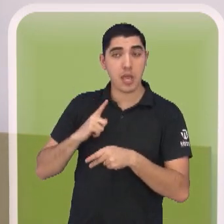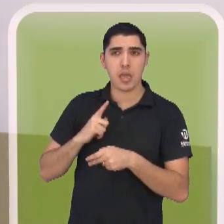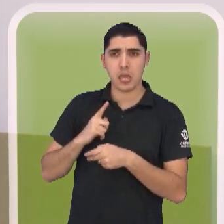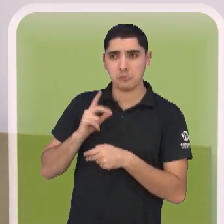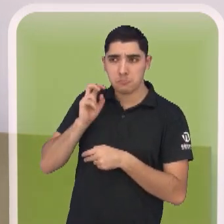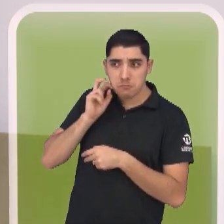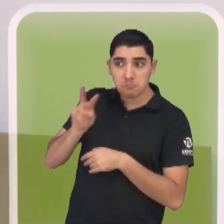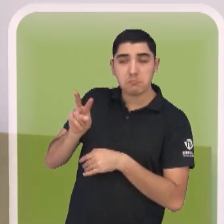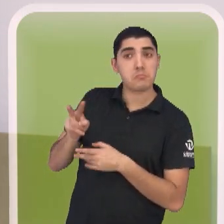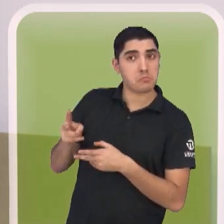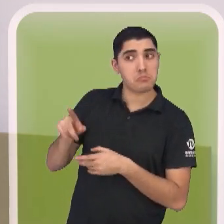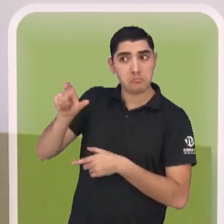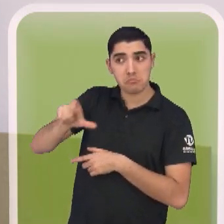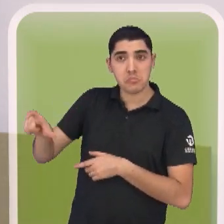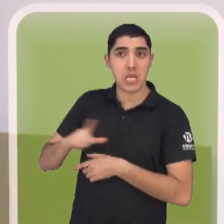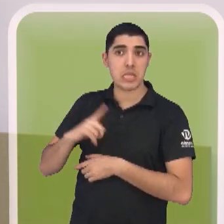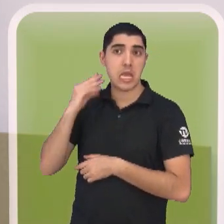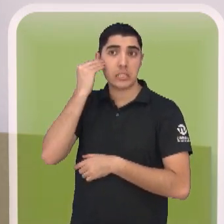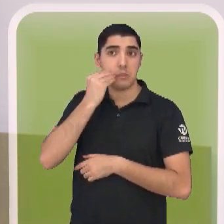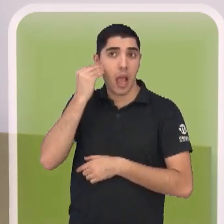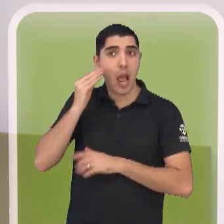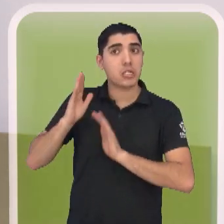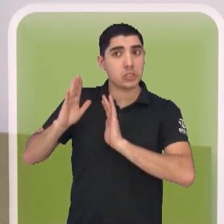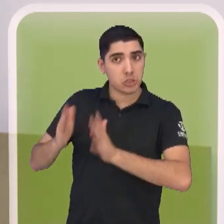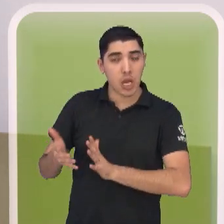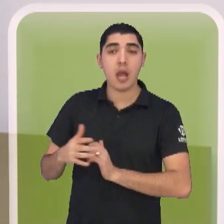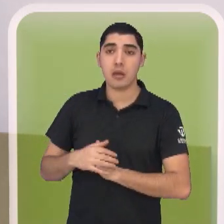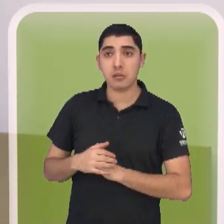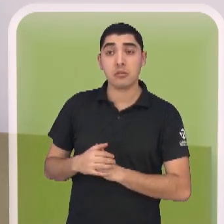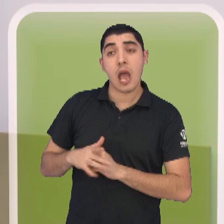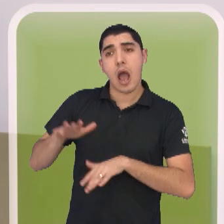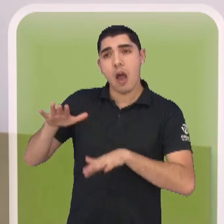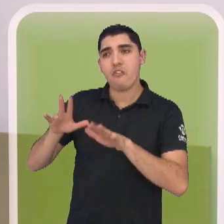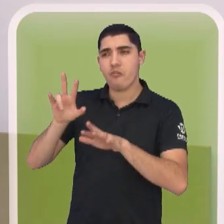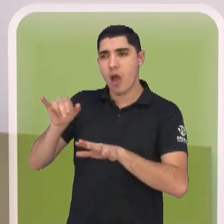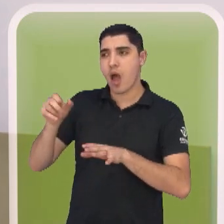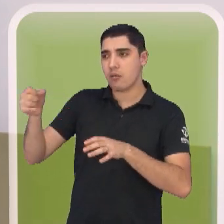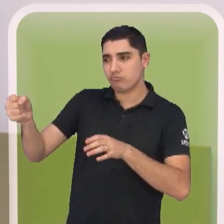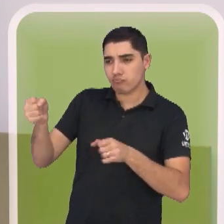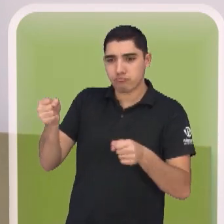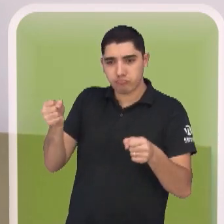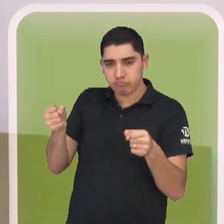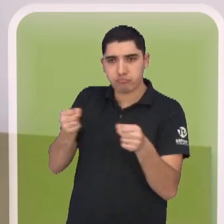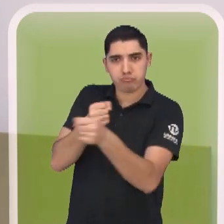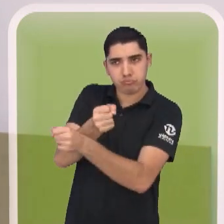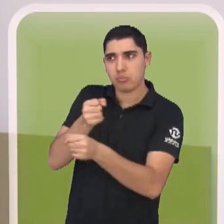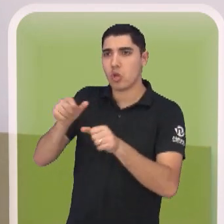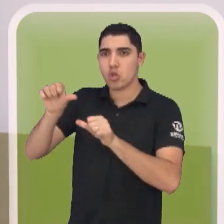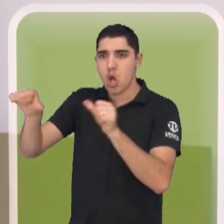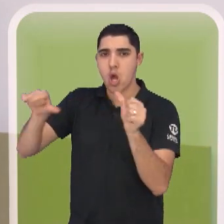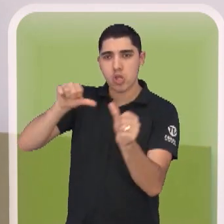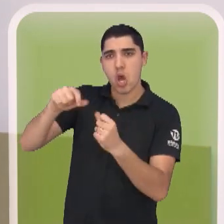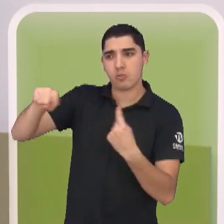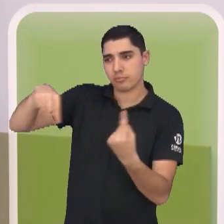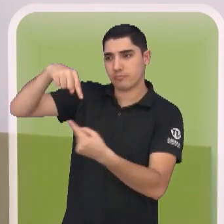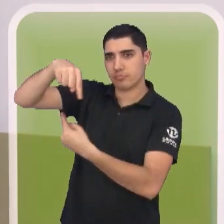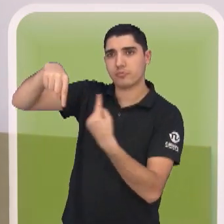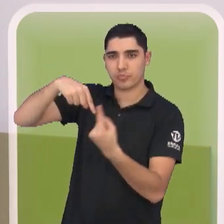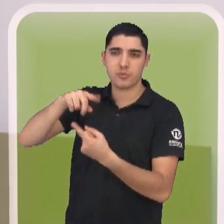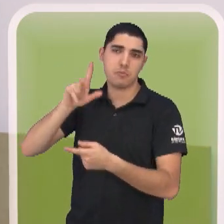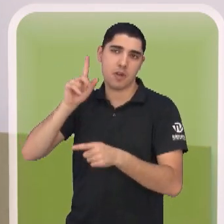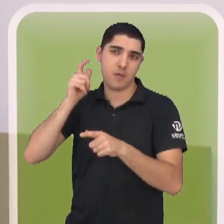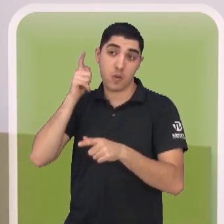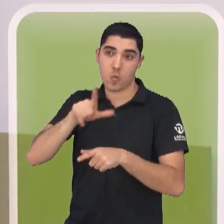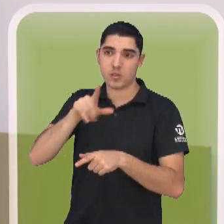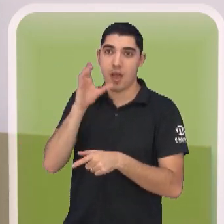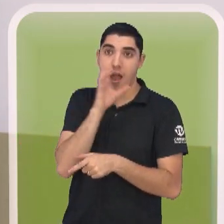a primeira vista bem experiente né talvez deves mesclar com o outro garoto né para ter um pouquinho mais de velocidade aí então